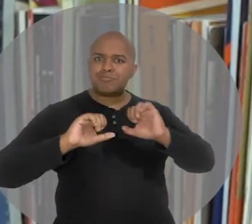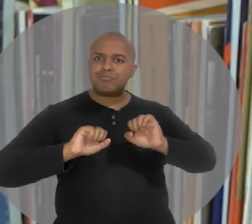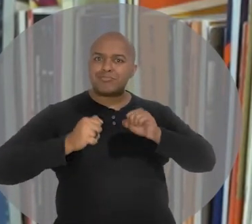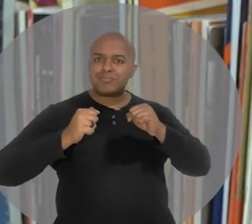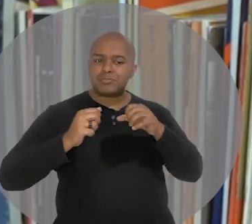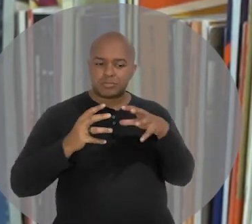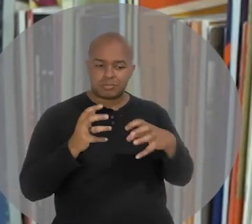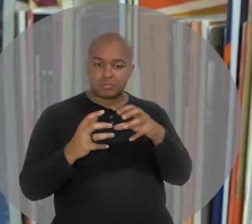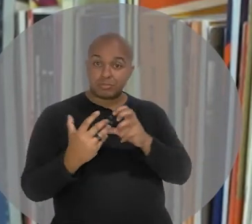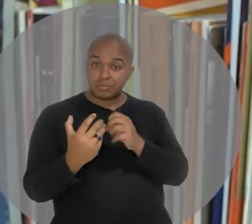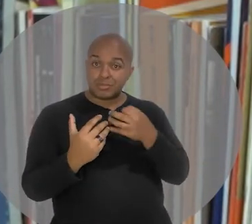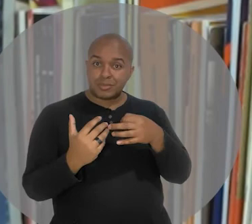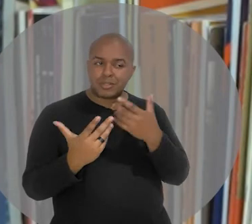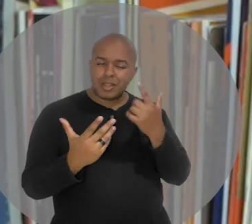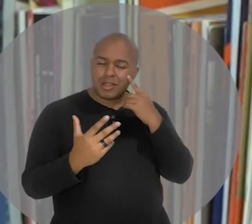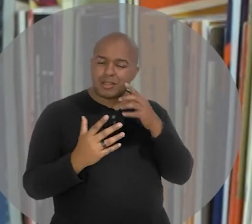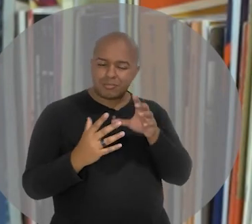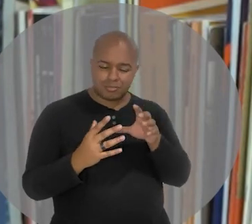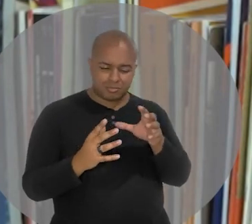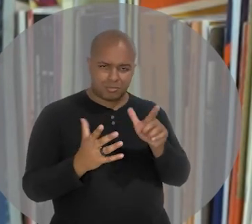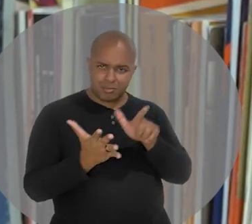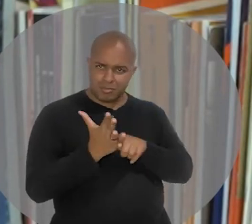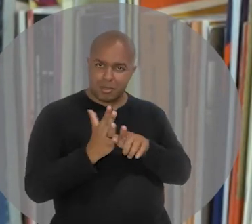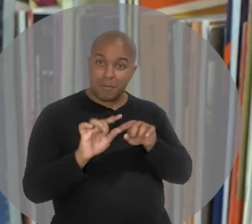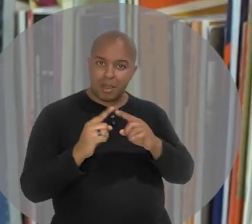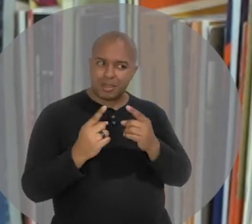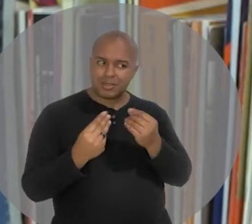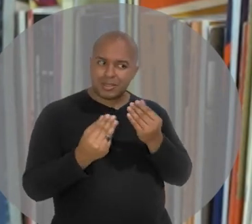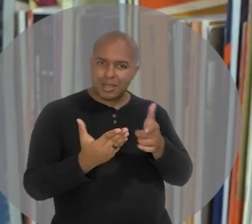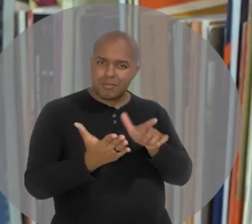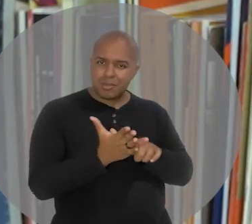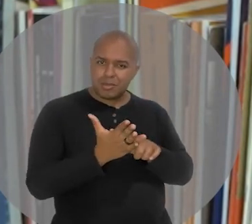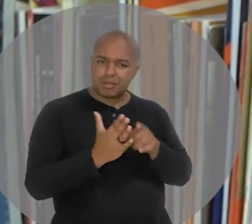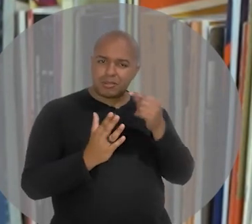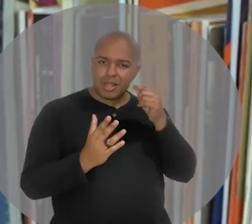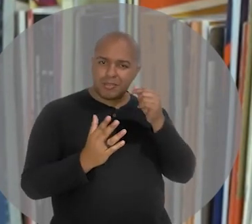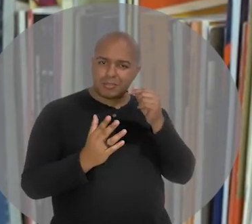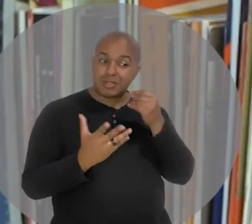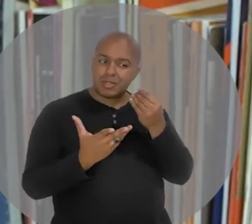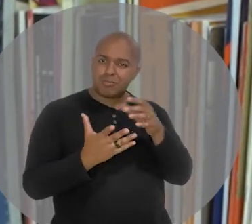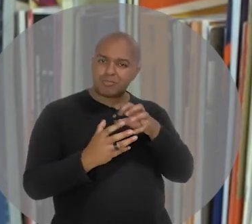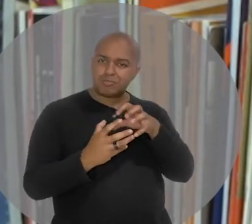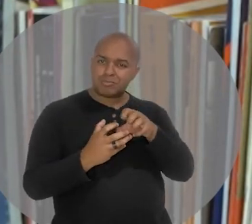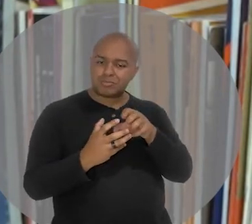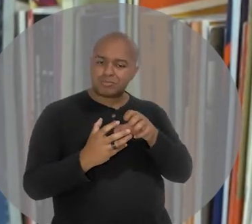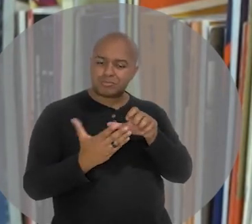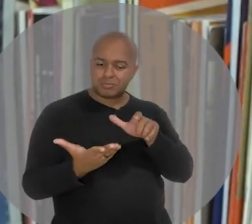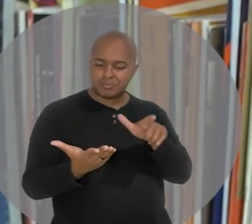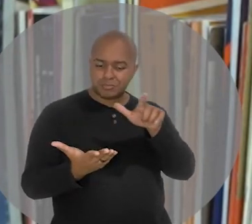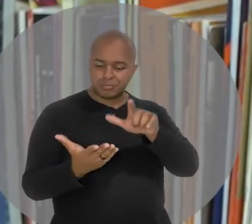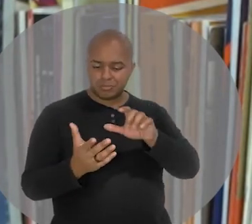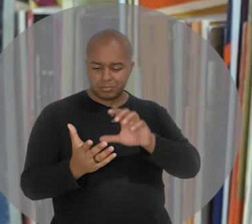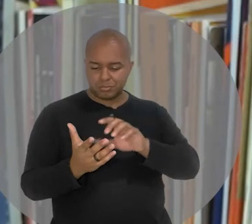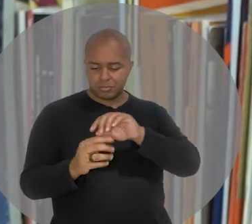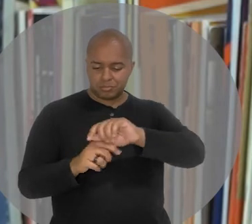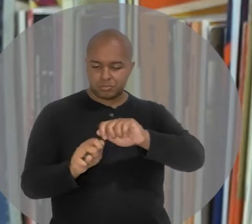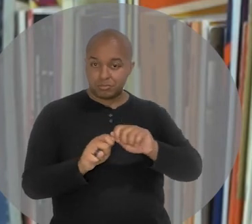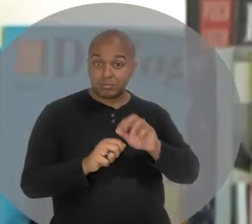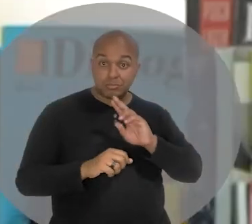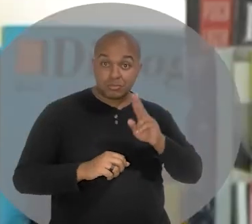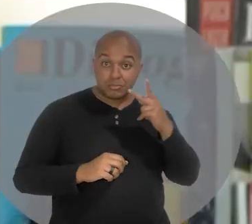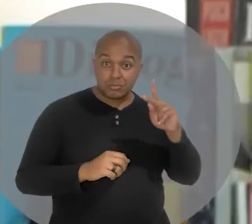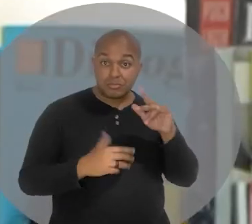modelar. Então, ela pegou a mesma folha, só que em vez de entregar um lápis, ela entregou uma massa de modelar e ele fez o nome dele.